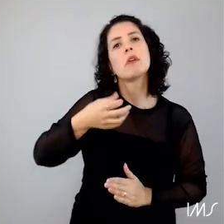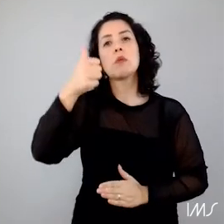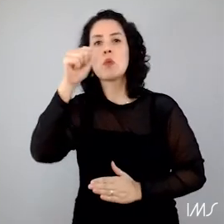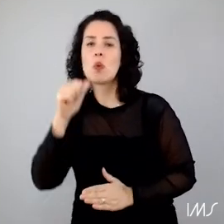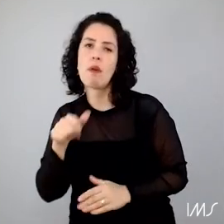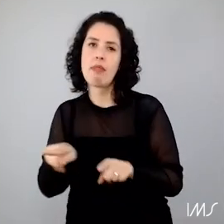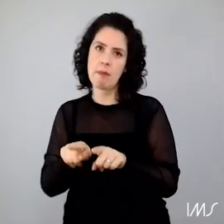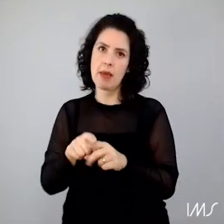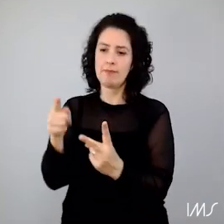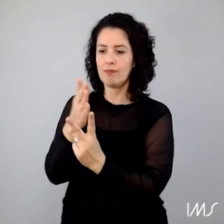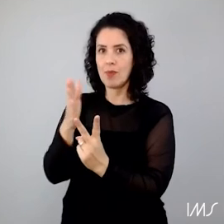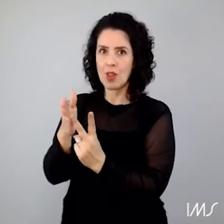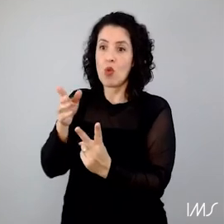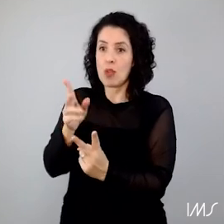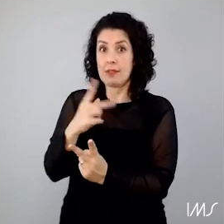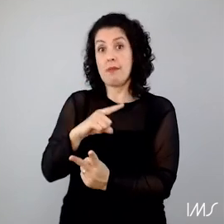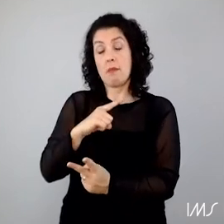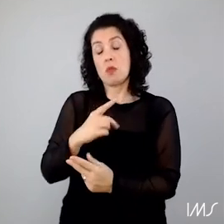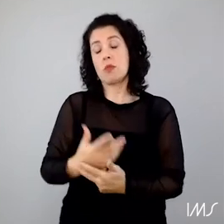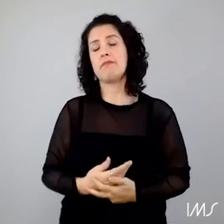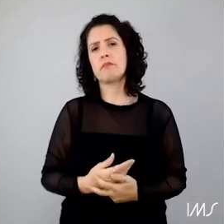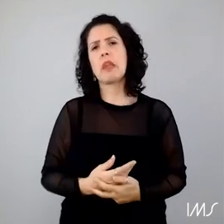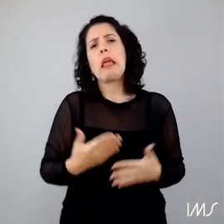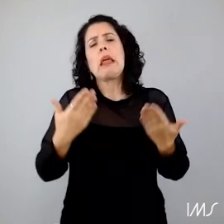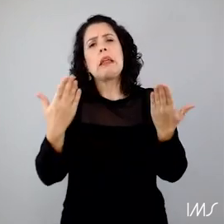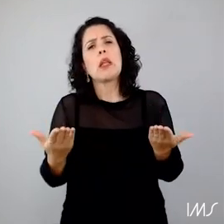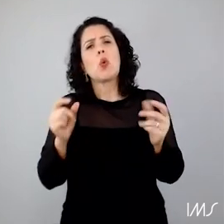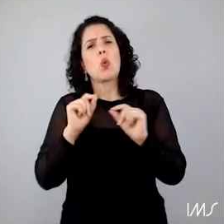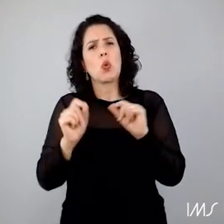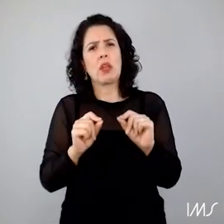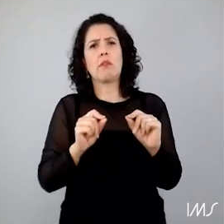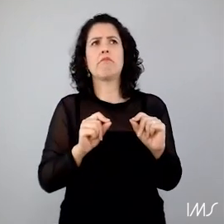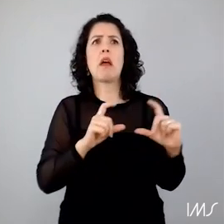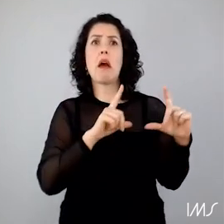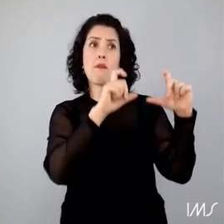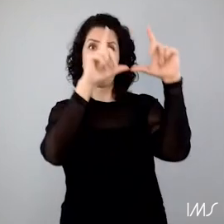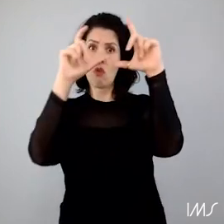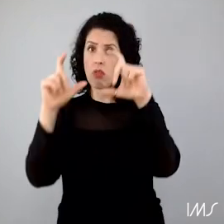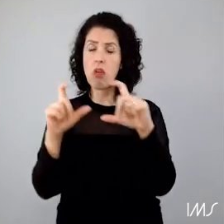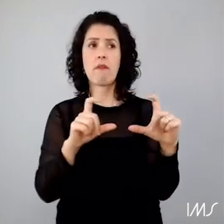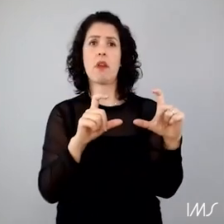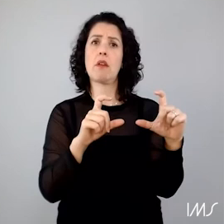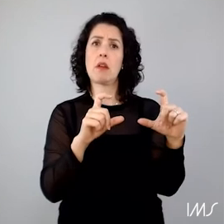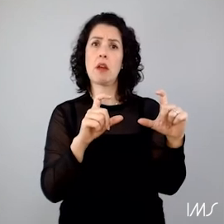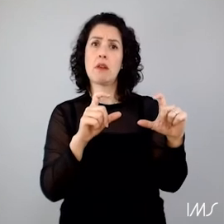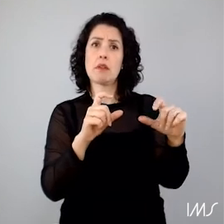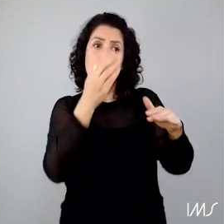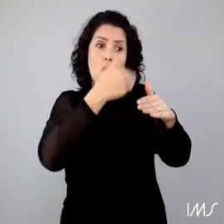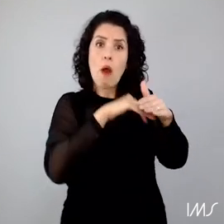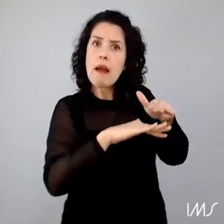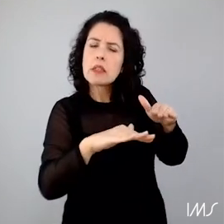ser considerados também como obra, quer dizer, há aqui um processo, às vezes, de vida inteira, né, de construção